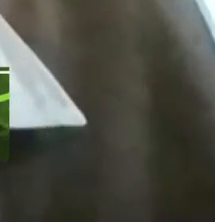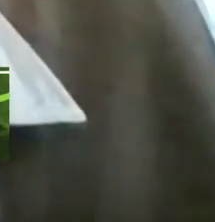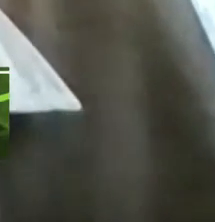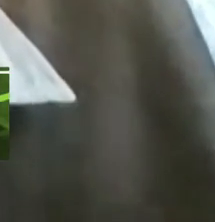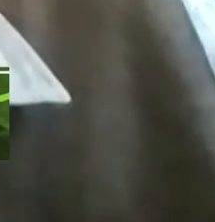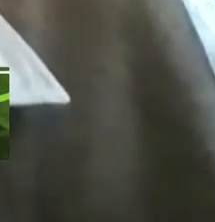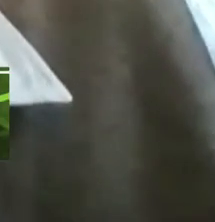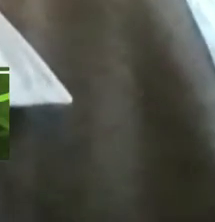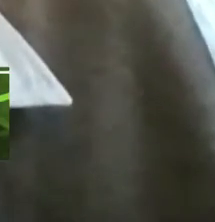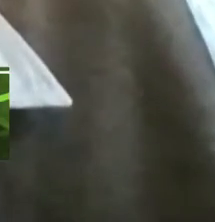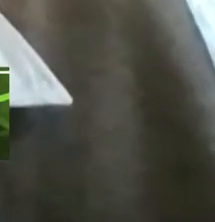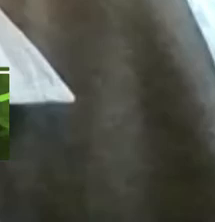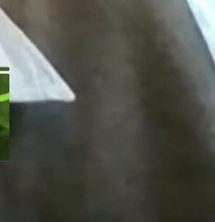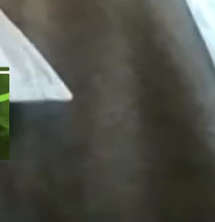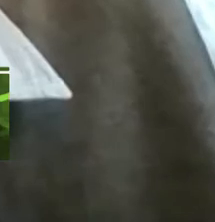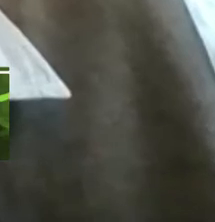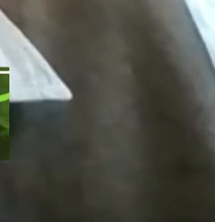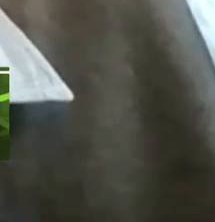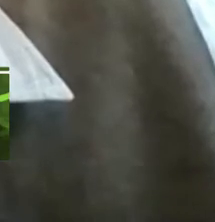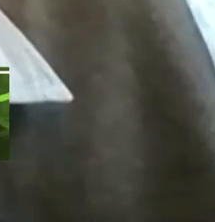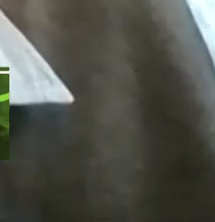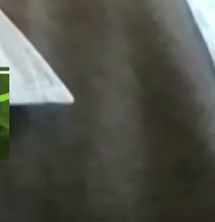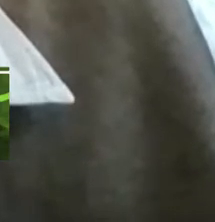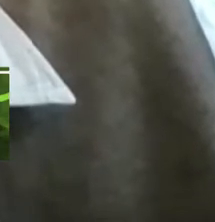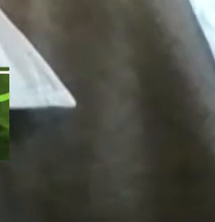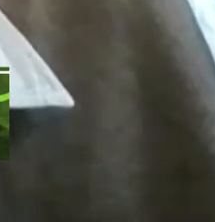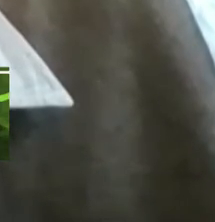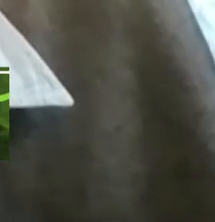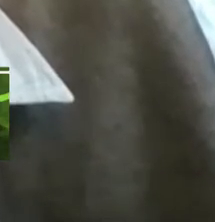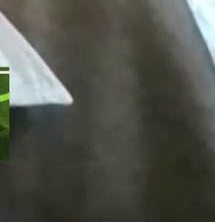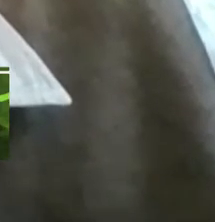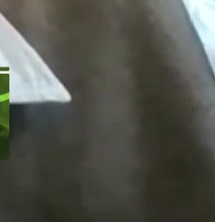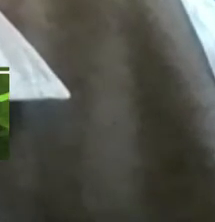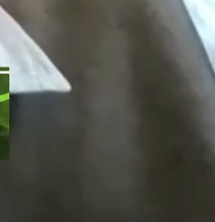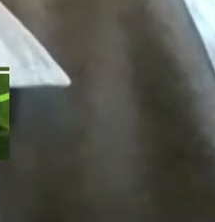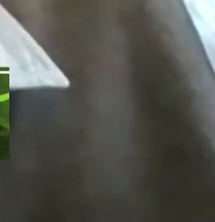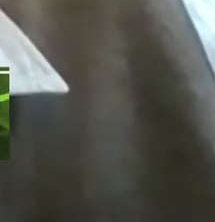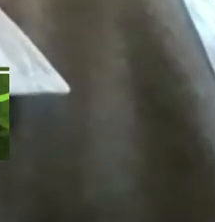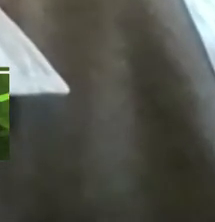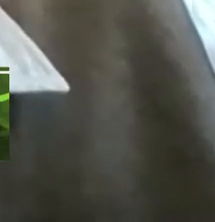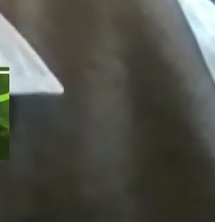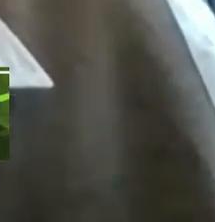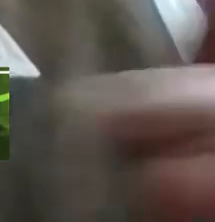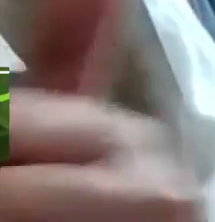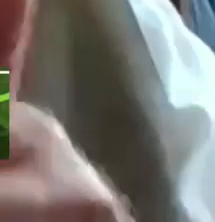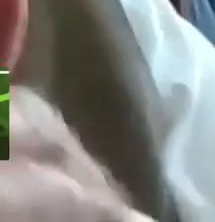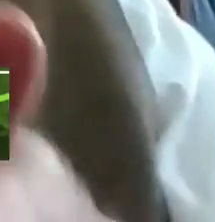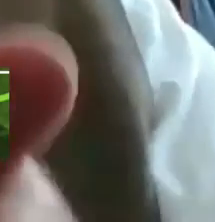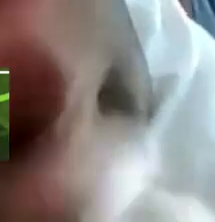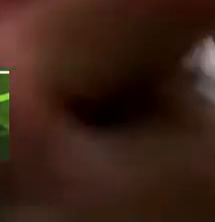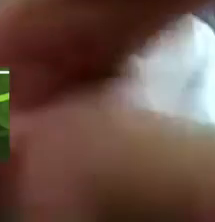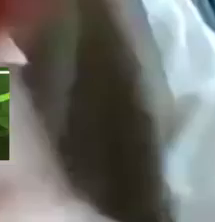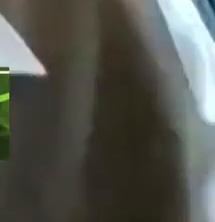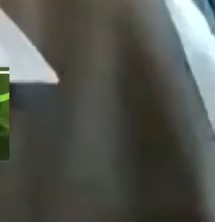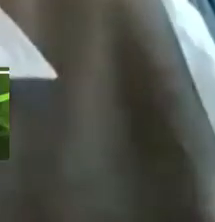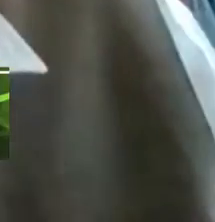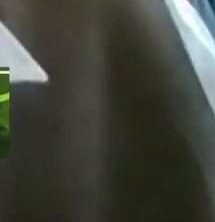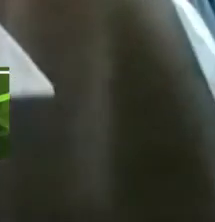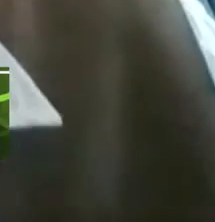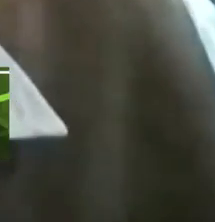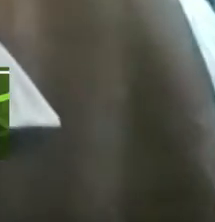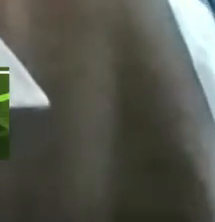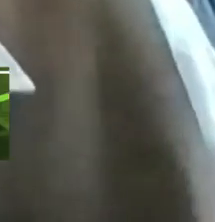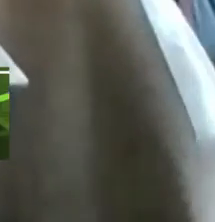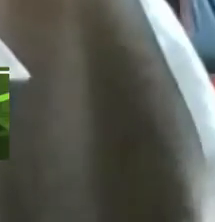líder do tempo das barricadas de Paris o Dani Rouge mas só que aqui é a Daniela